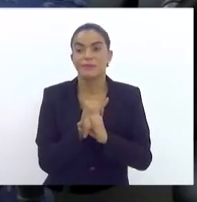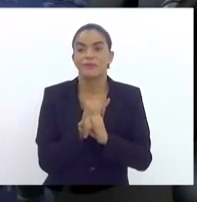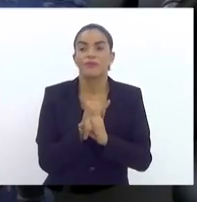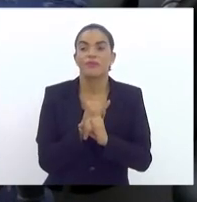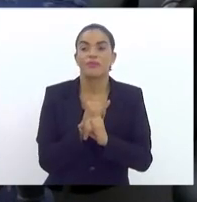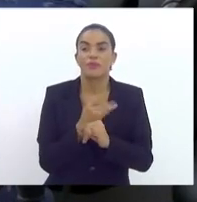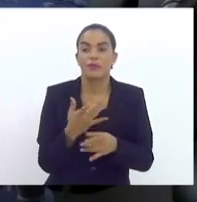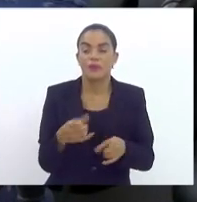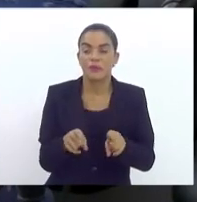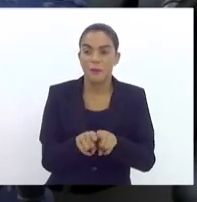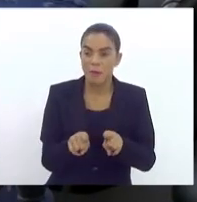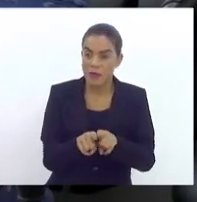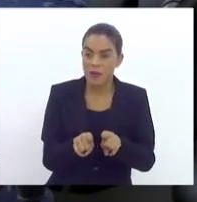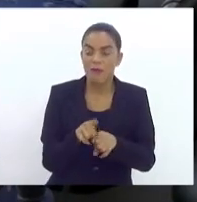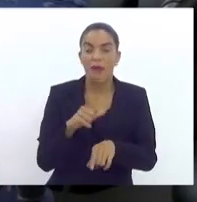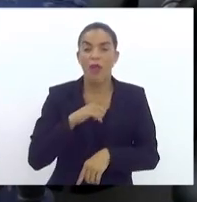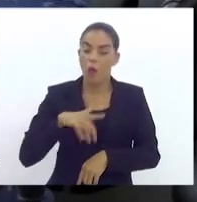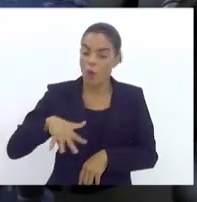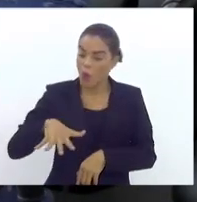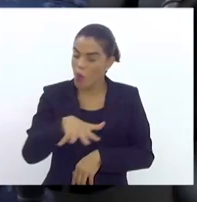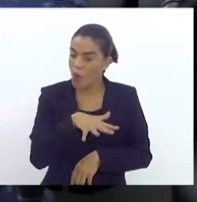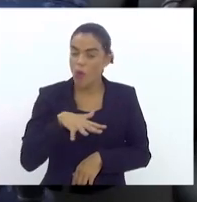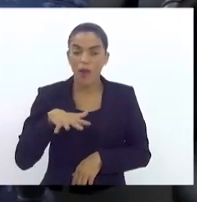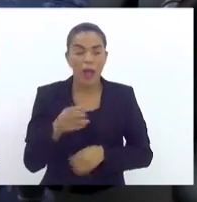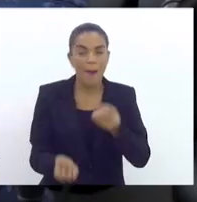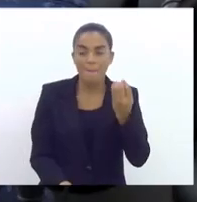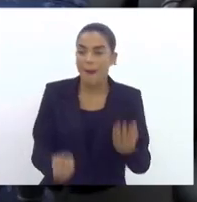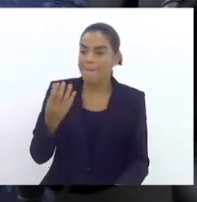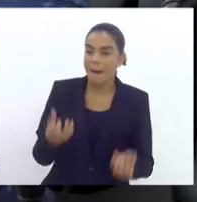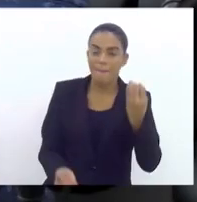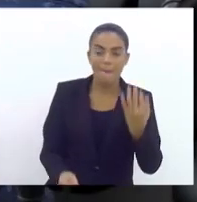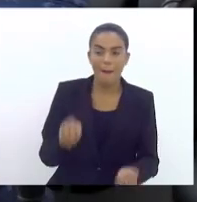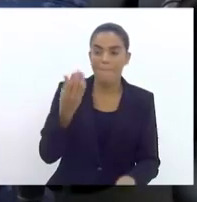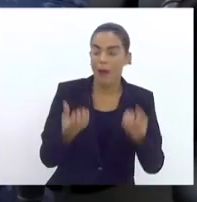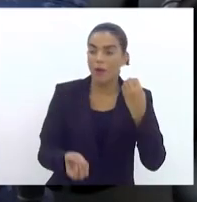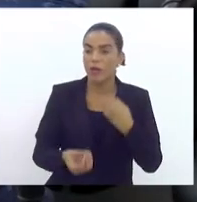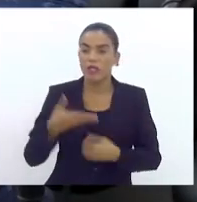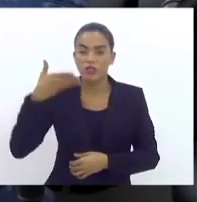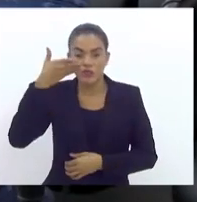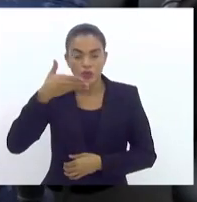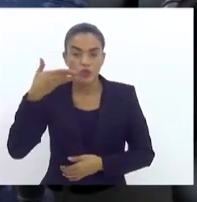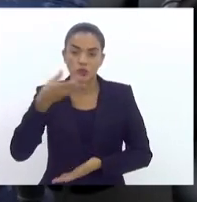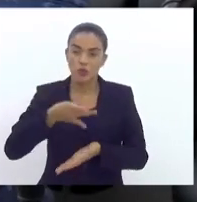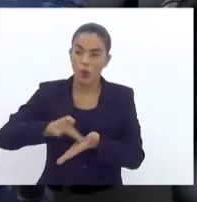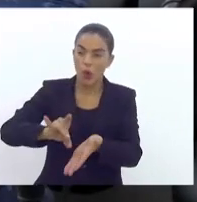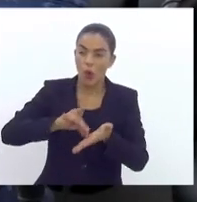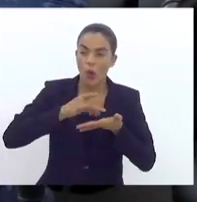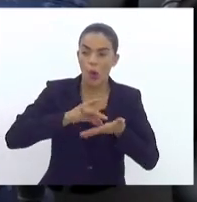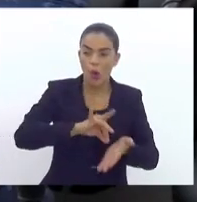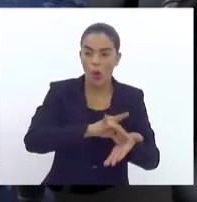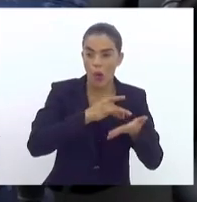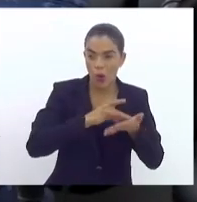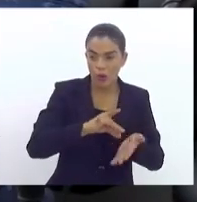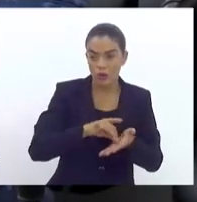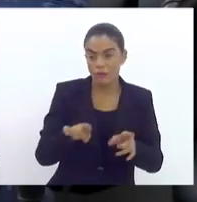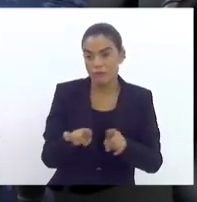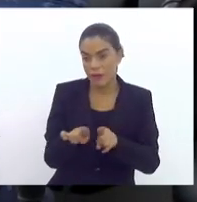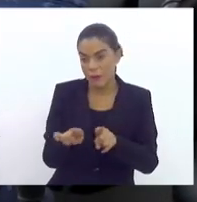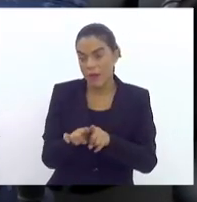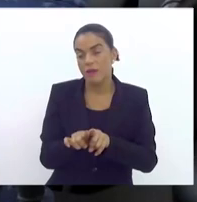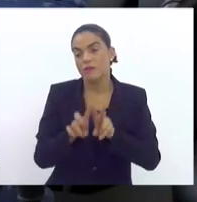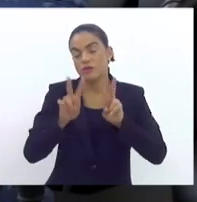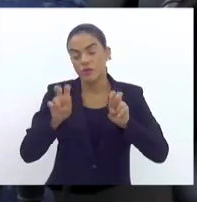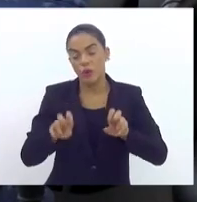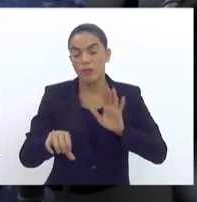geradora de riqueza também é um terreno fértil para o discurso de ódio de crimes virtuais e isso aprendendo inclusive